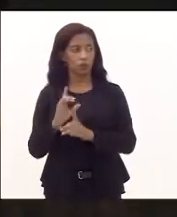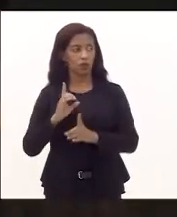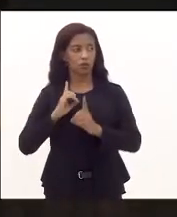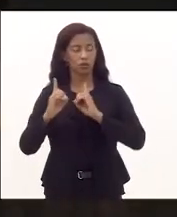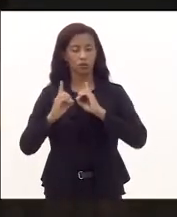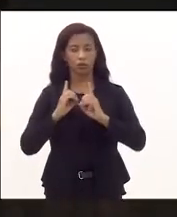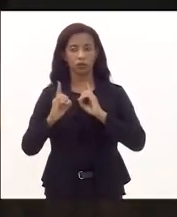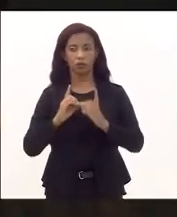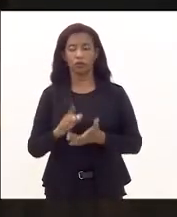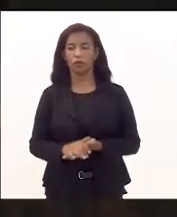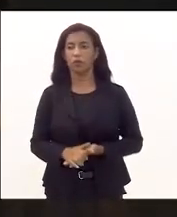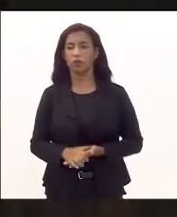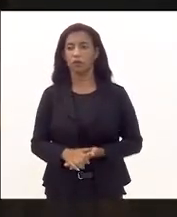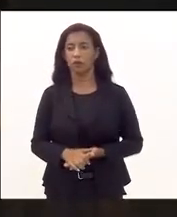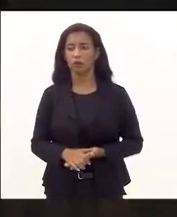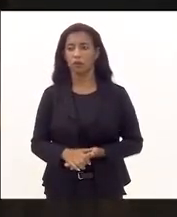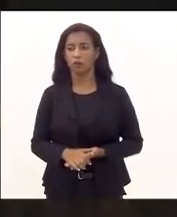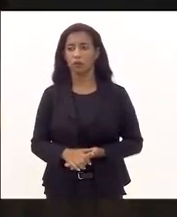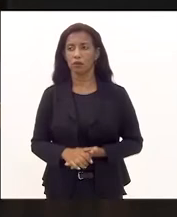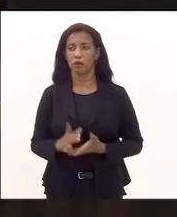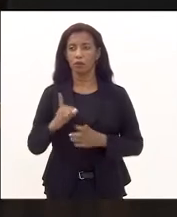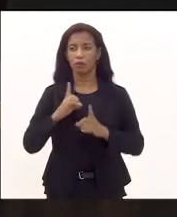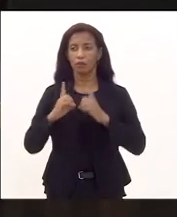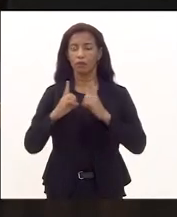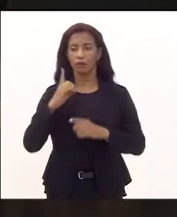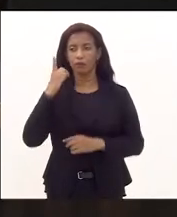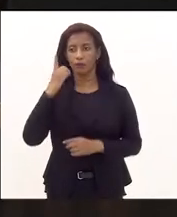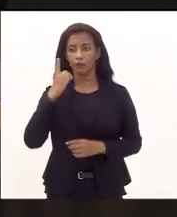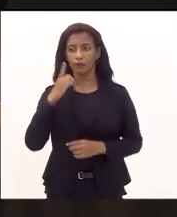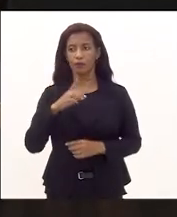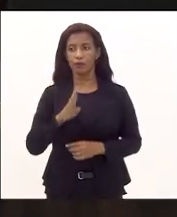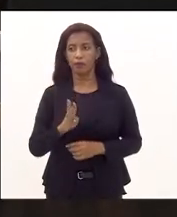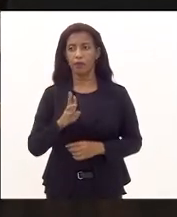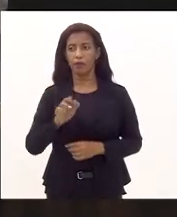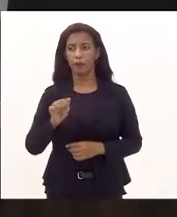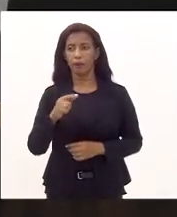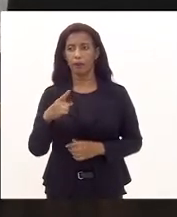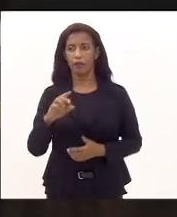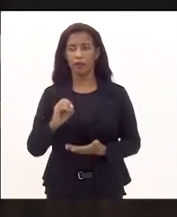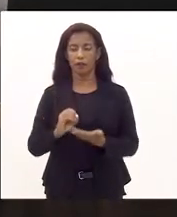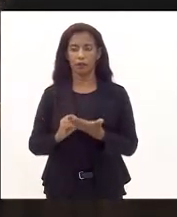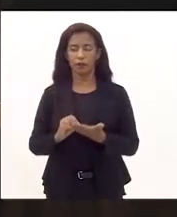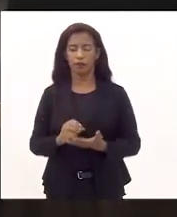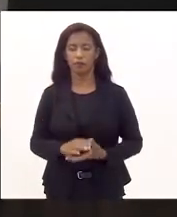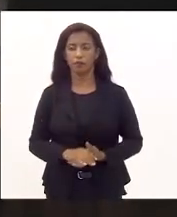discussão. Vai discutir, deputado? Para discutir, deputado Pedro Brazão, autor do projeto.